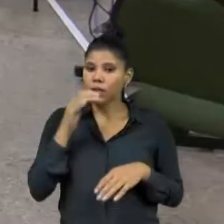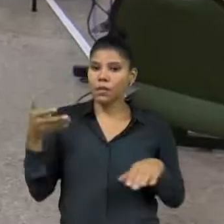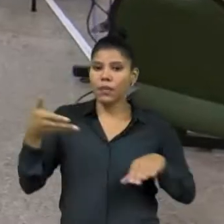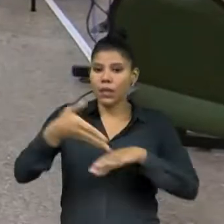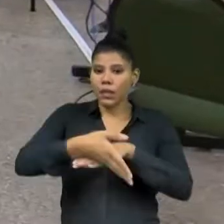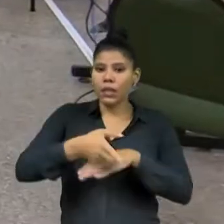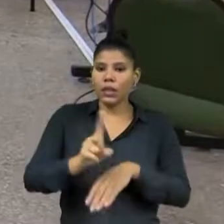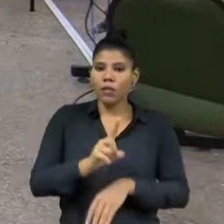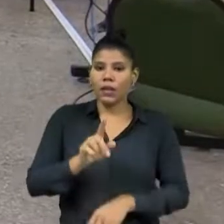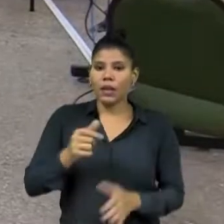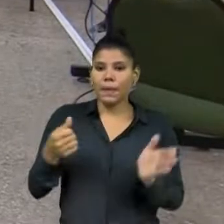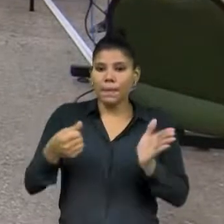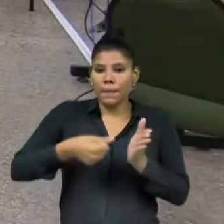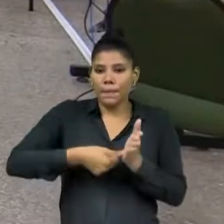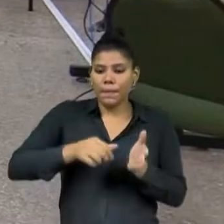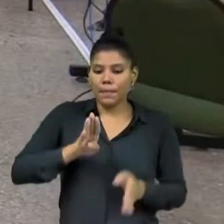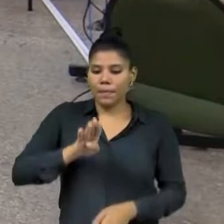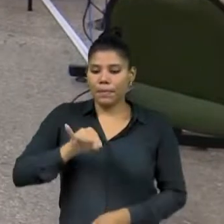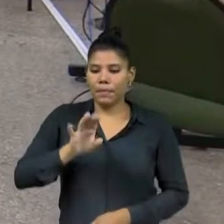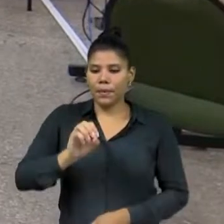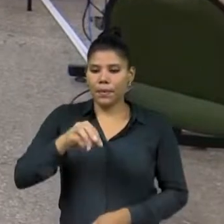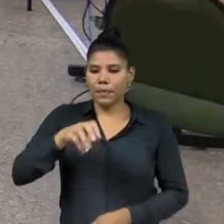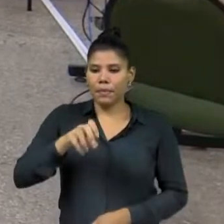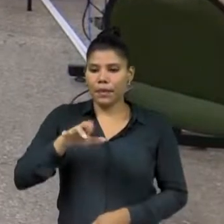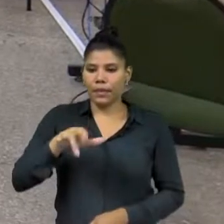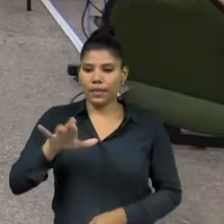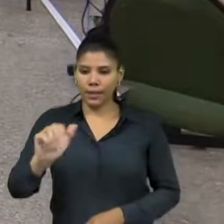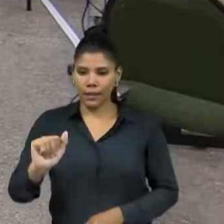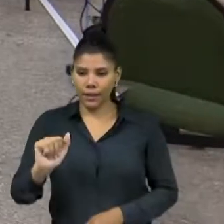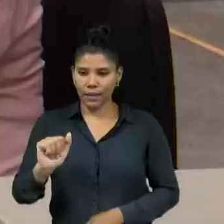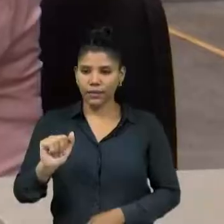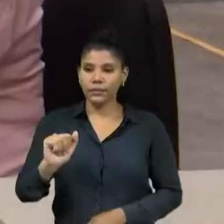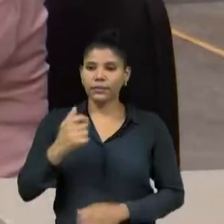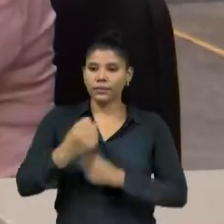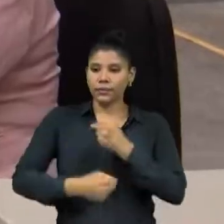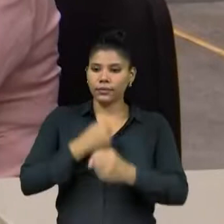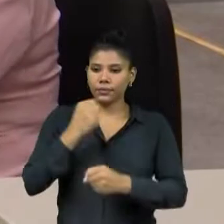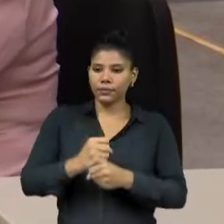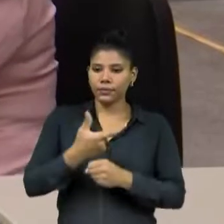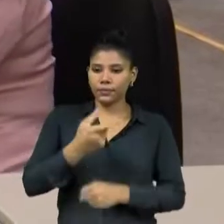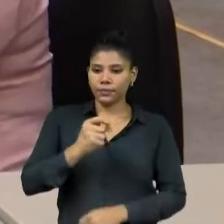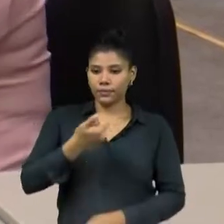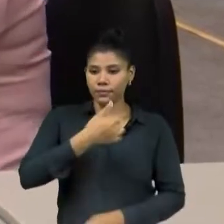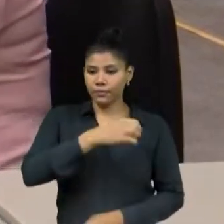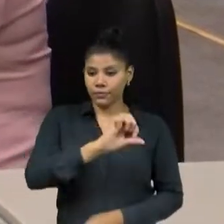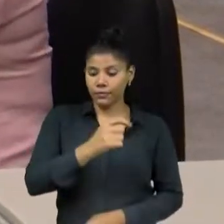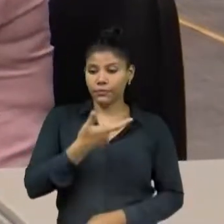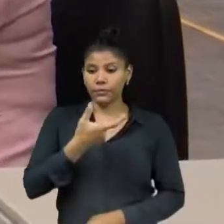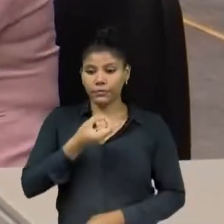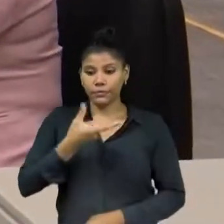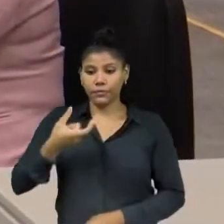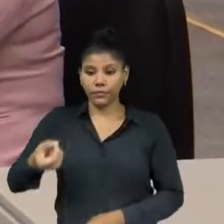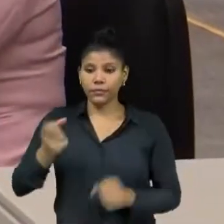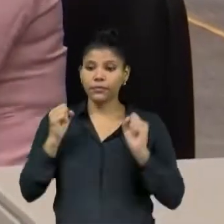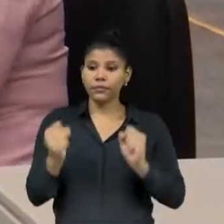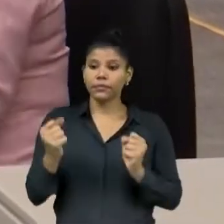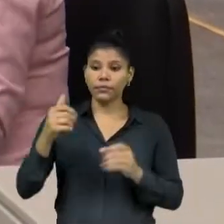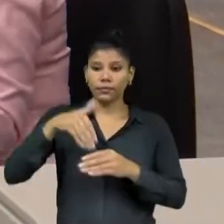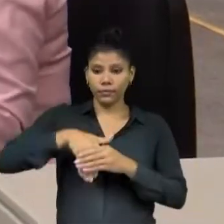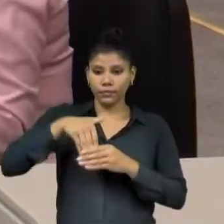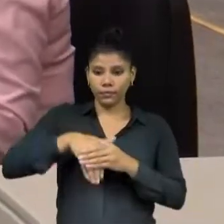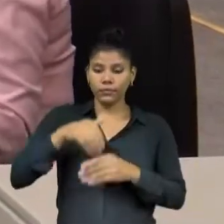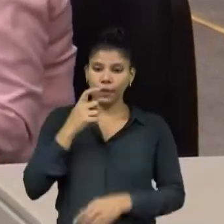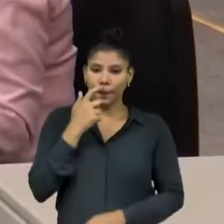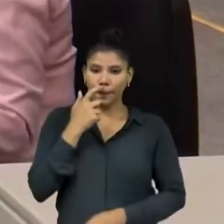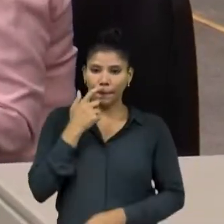Fortaleza e em cidades que fizeram cadastramento em 2019 e 2020 poderão votar nas eleições,